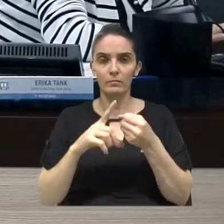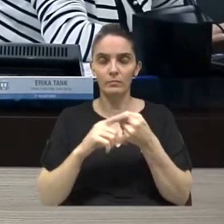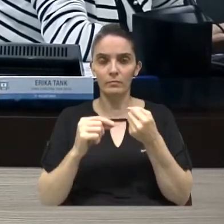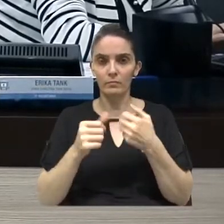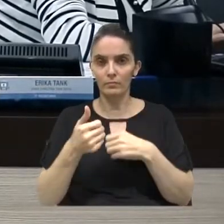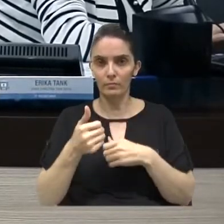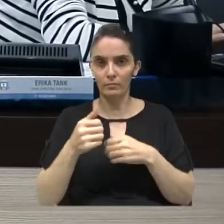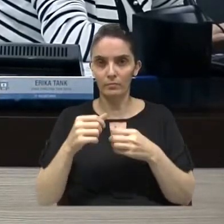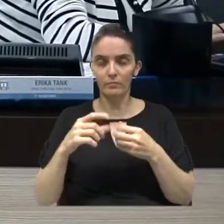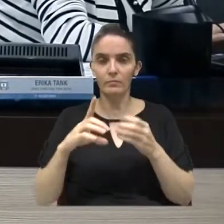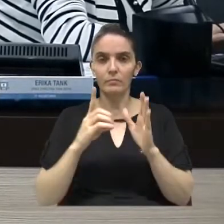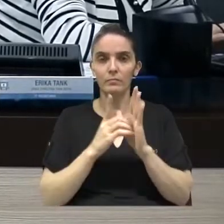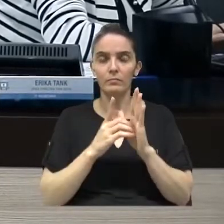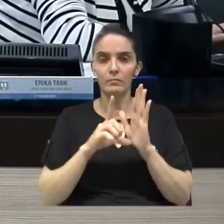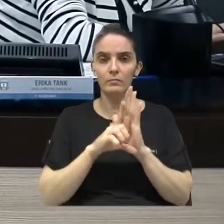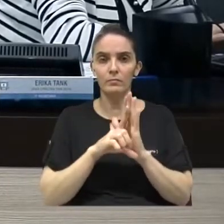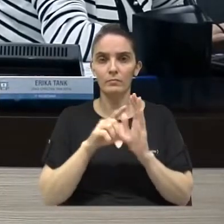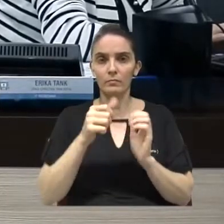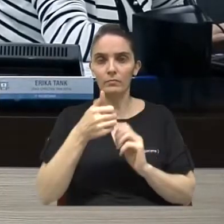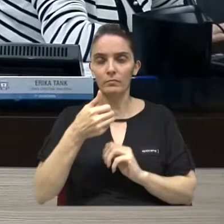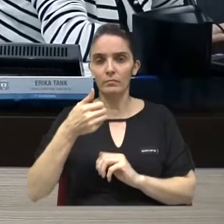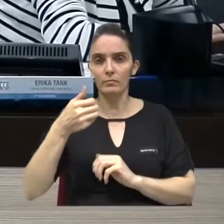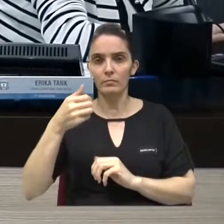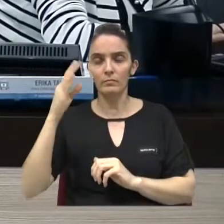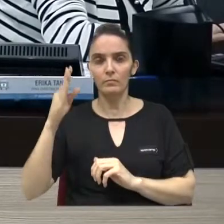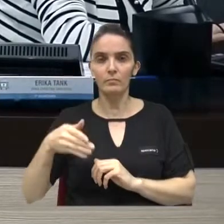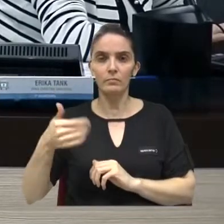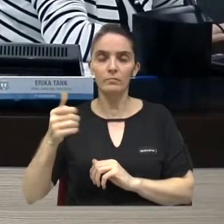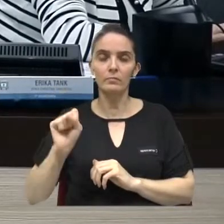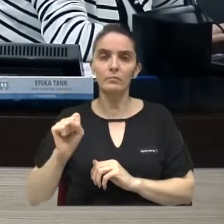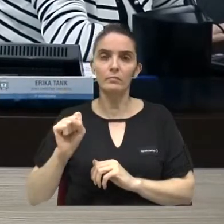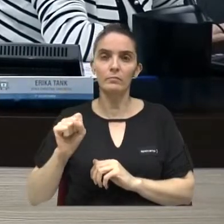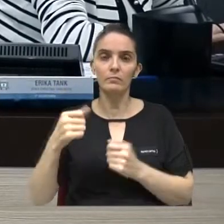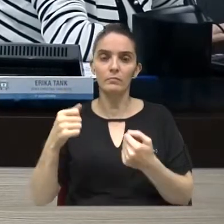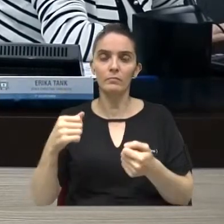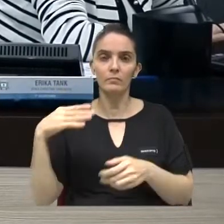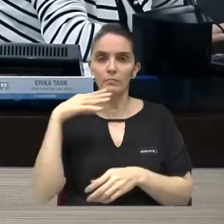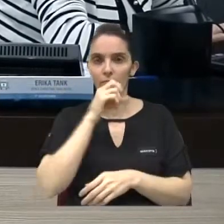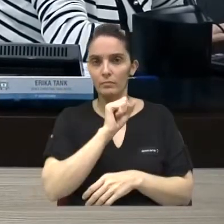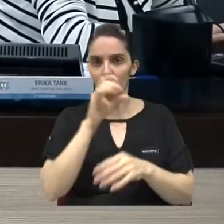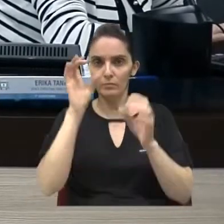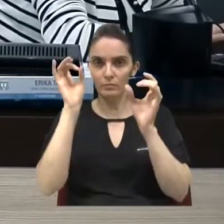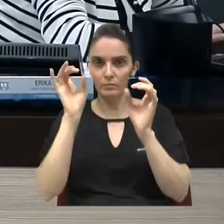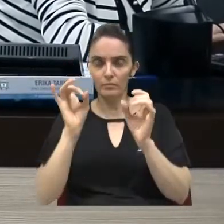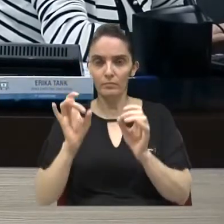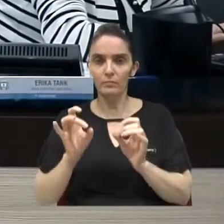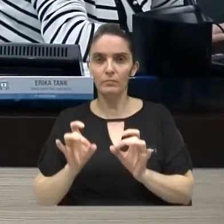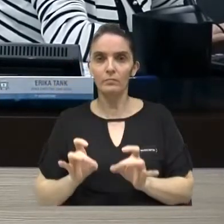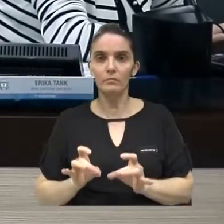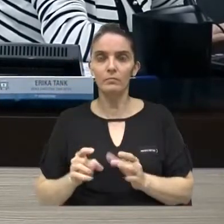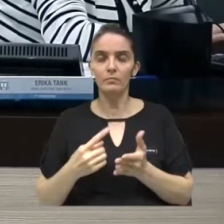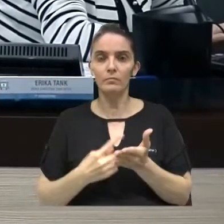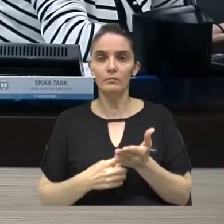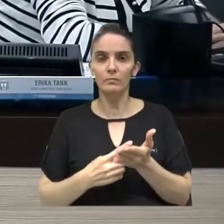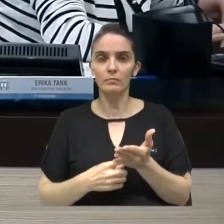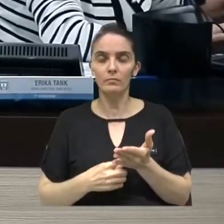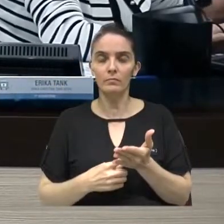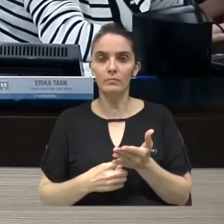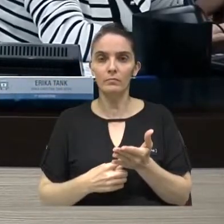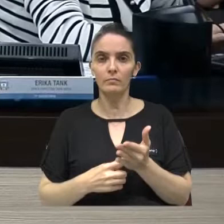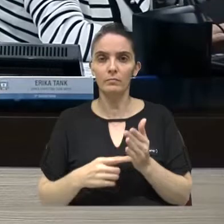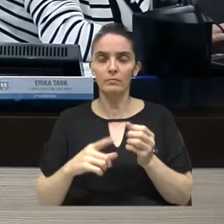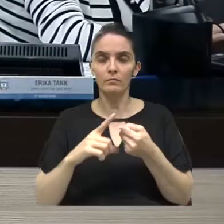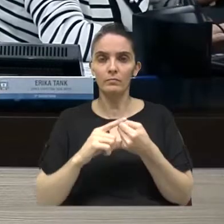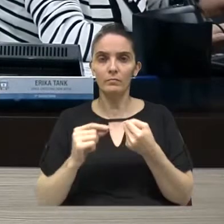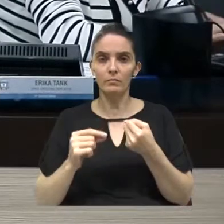do decreto legislativo número 1/2018, deverá tramitar sobre regime de urgência especial, conforme dispõe os